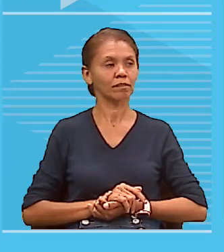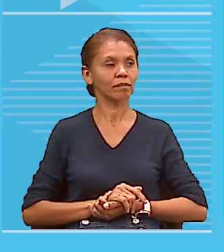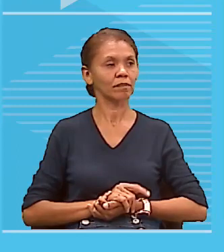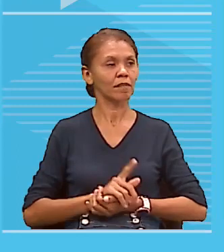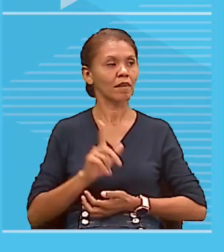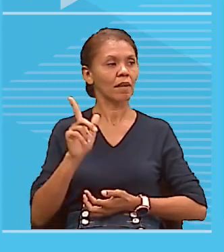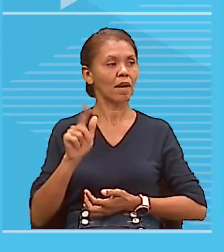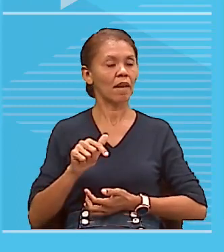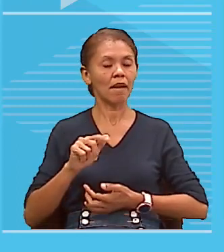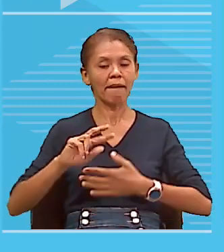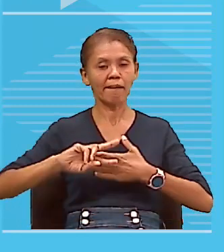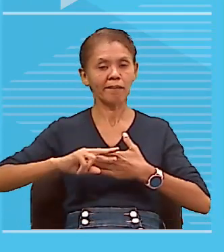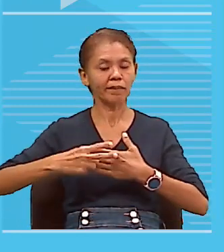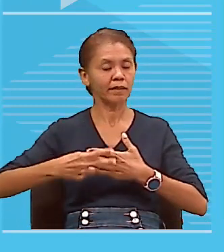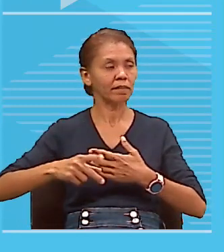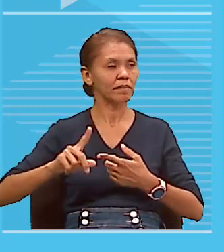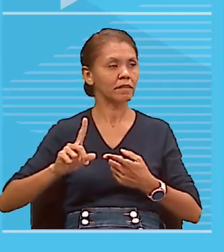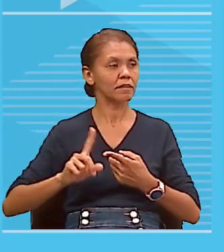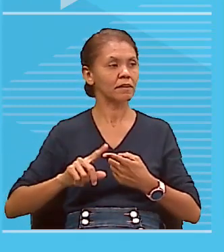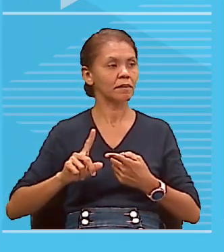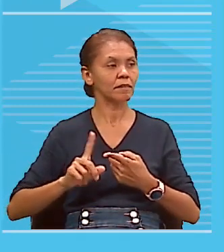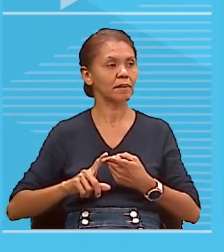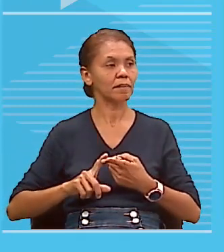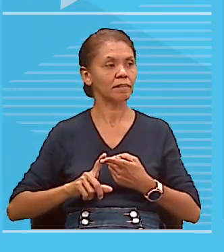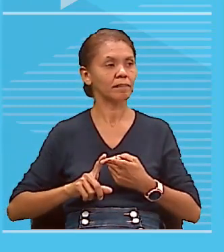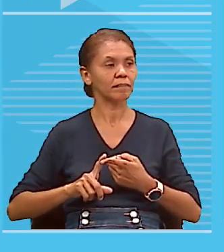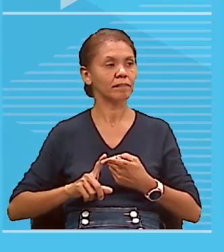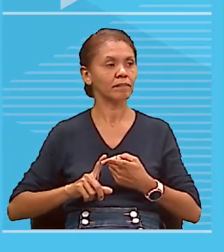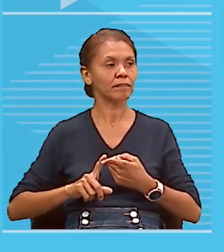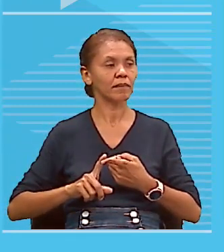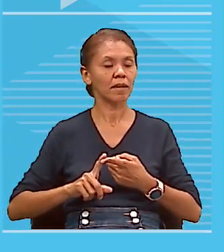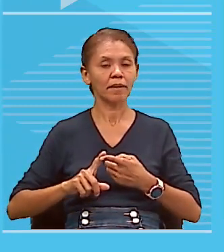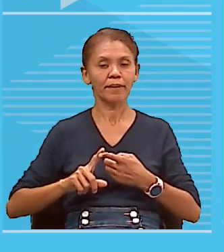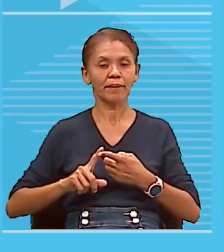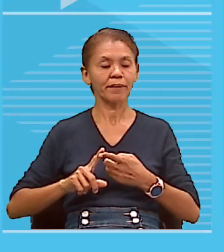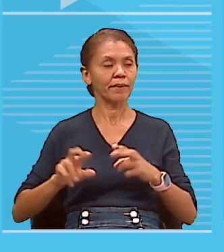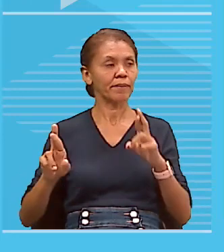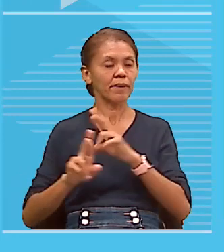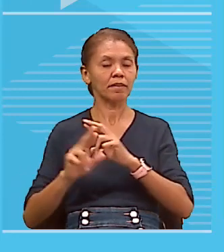E o aumento do efeito estufa também é uma consequência.